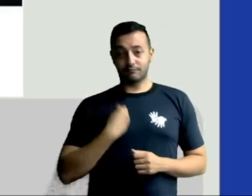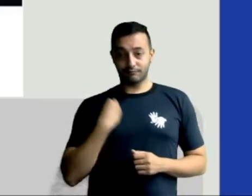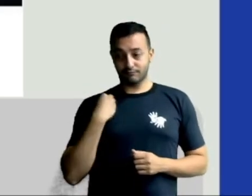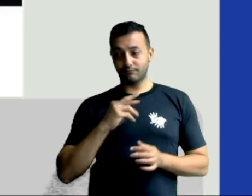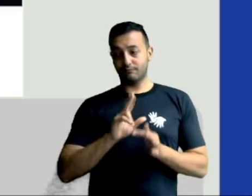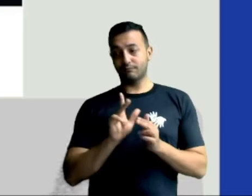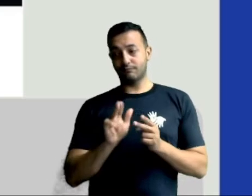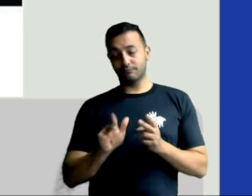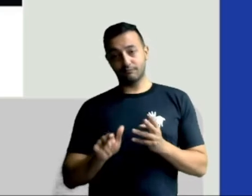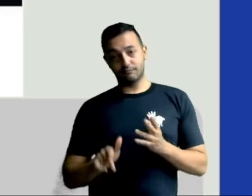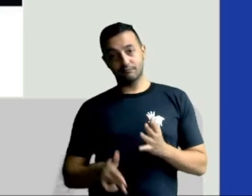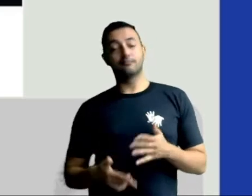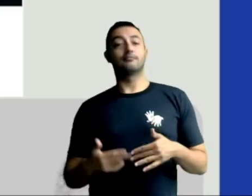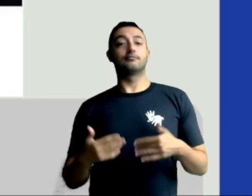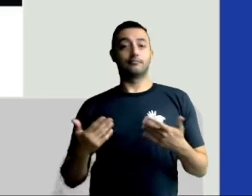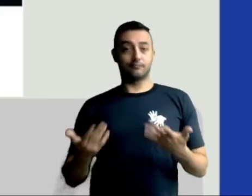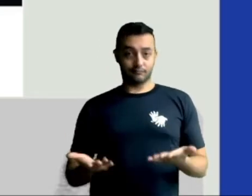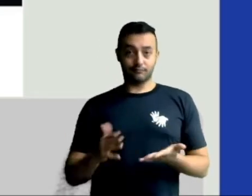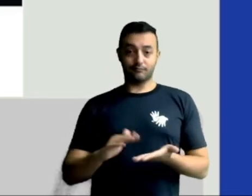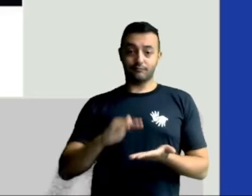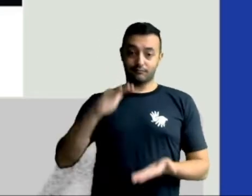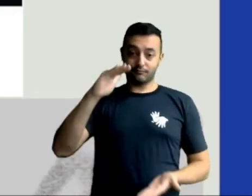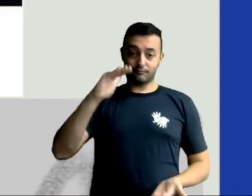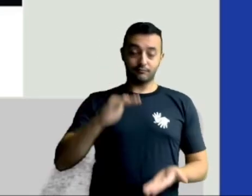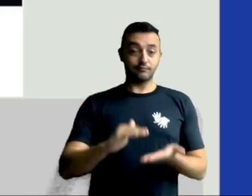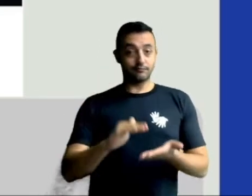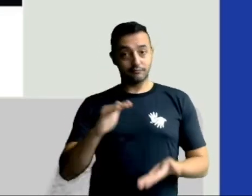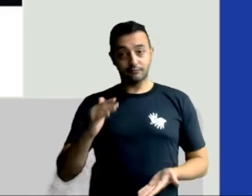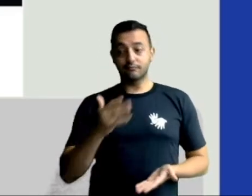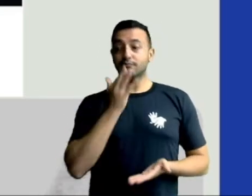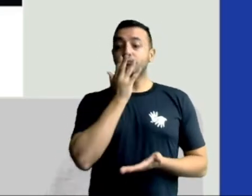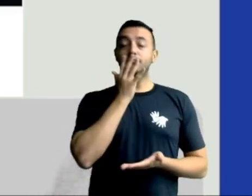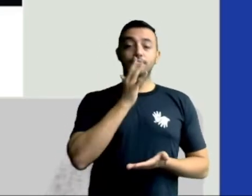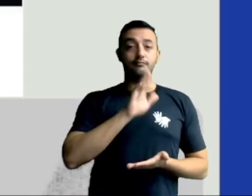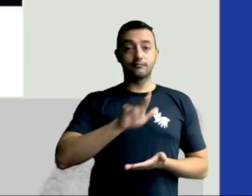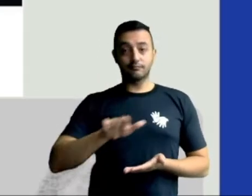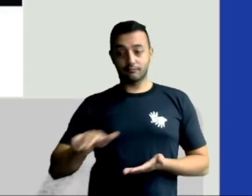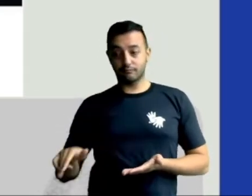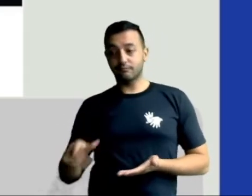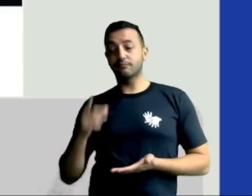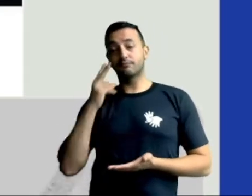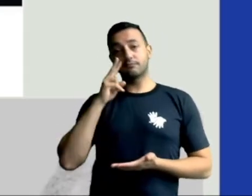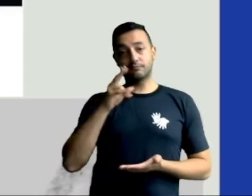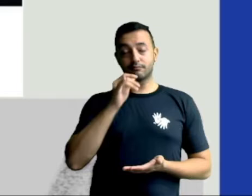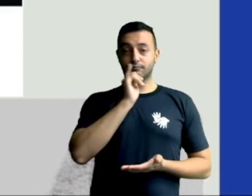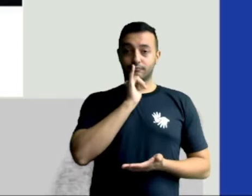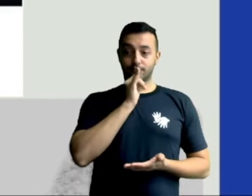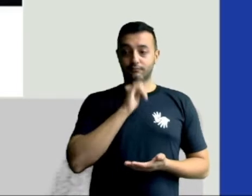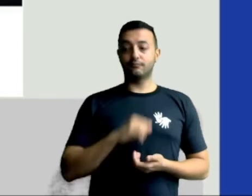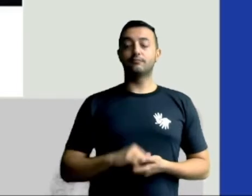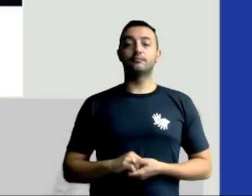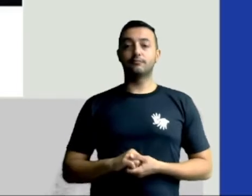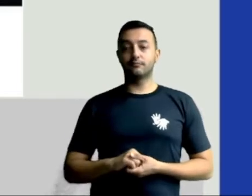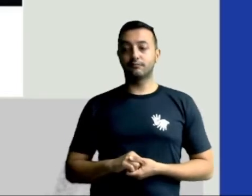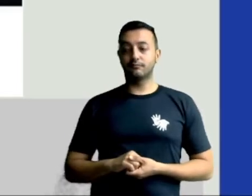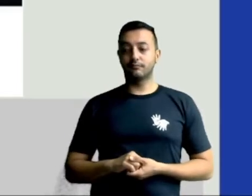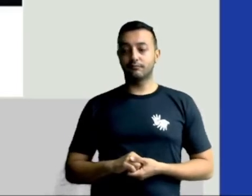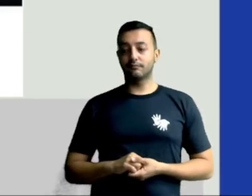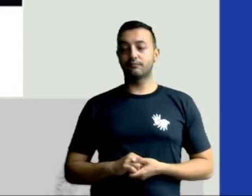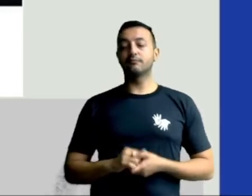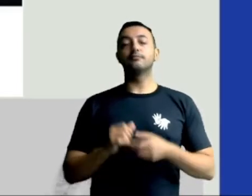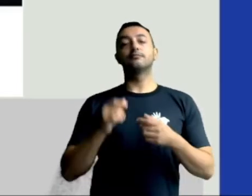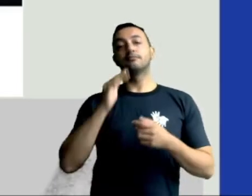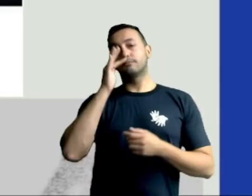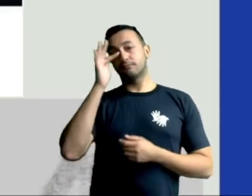de diversas formas, tamanhos e cores. Veja alguns exemplos a seguir.